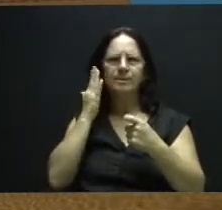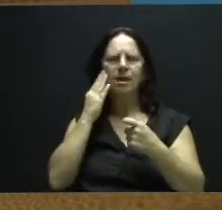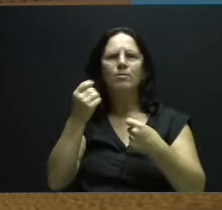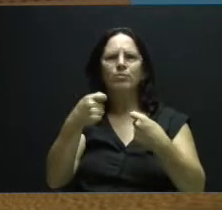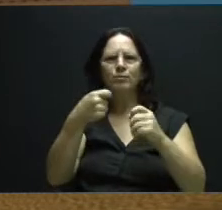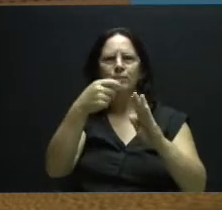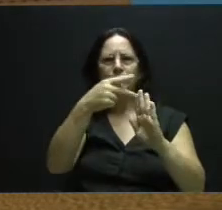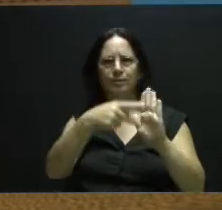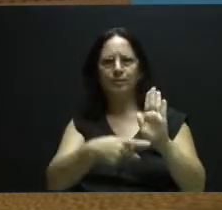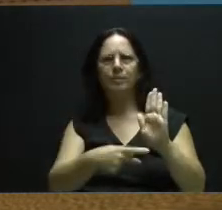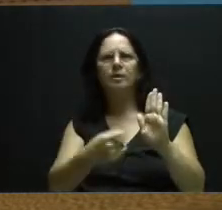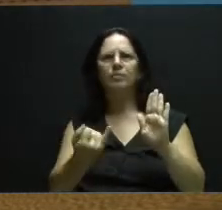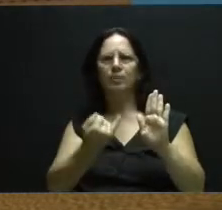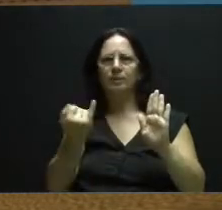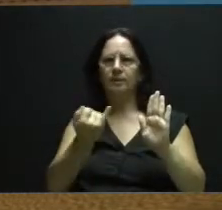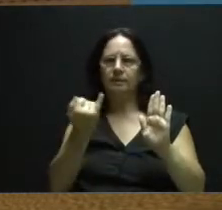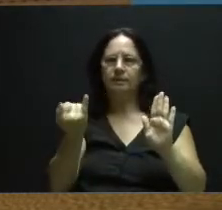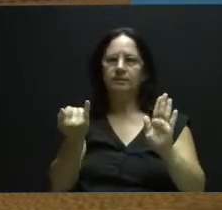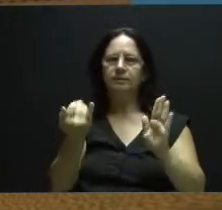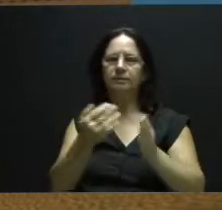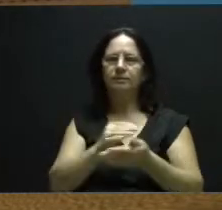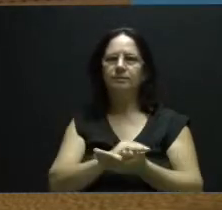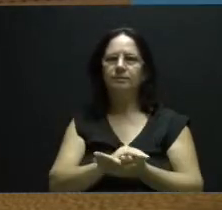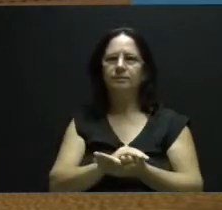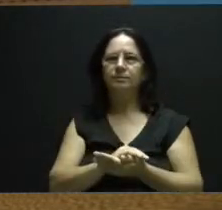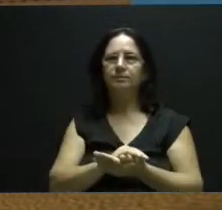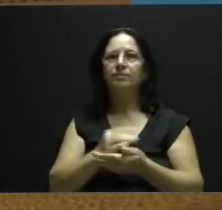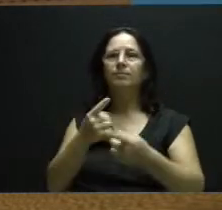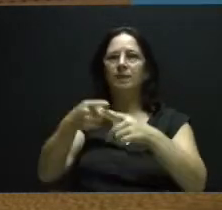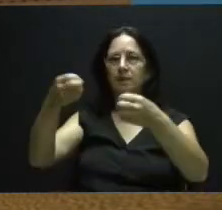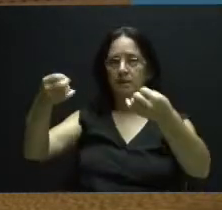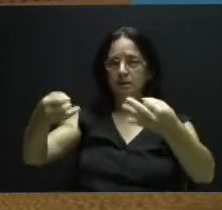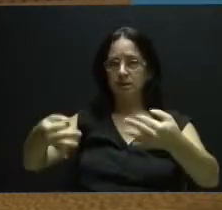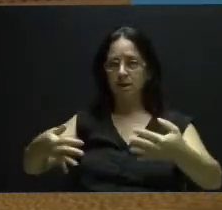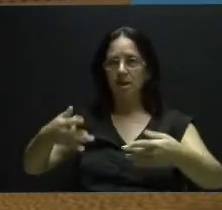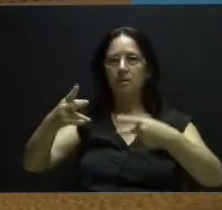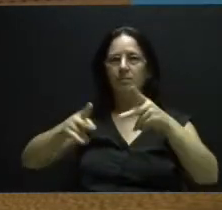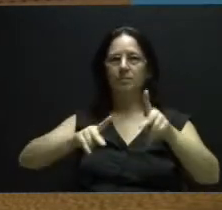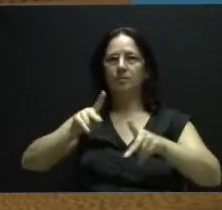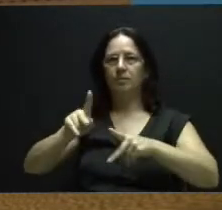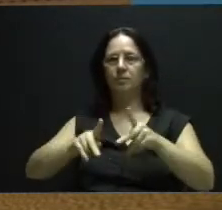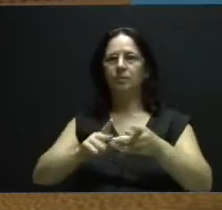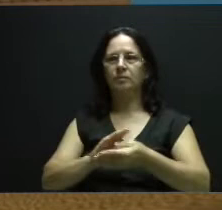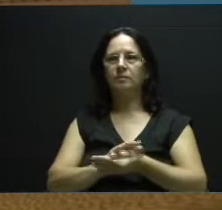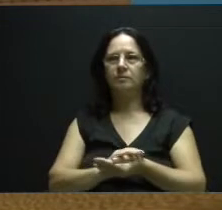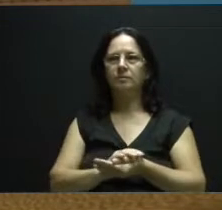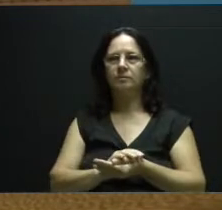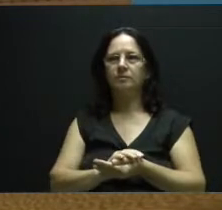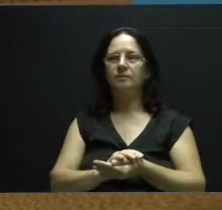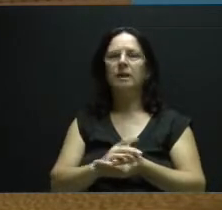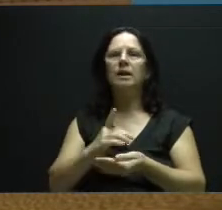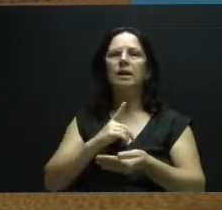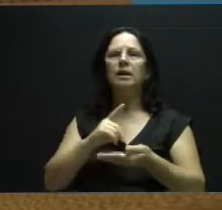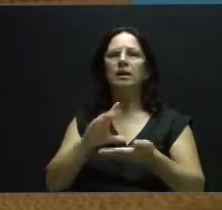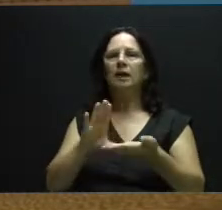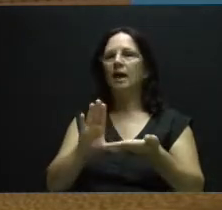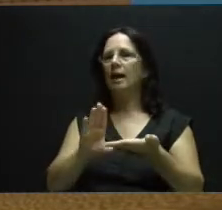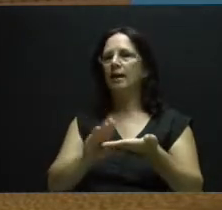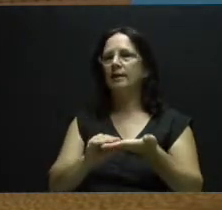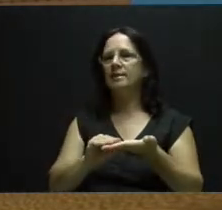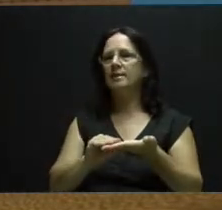aqui mas eu quero aqui mais uma vez esclarecer para a população de cubatão que existe um ata